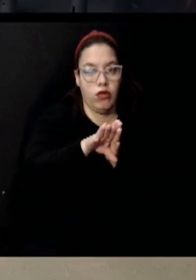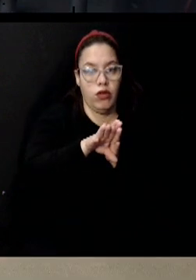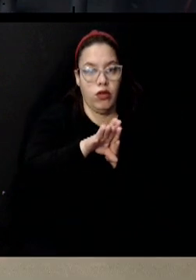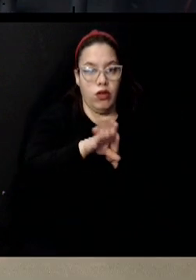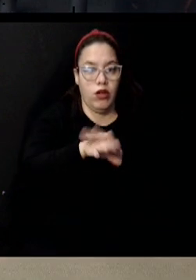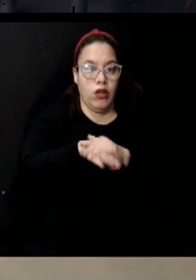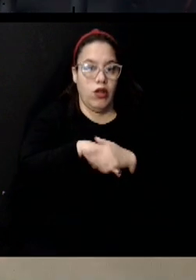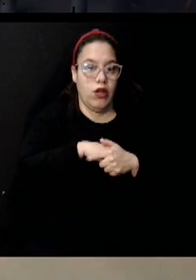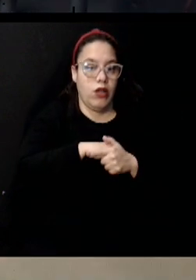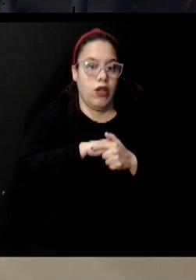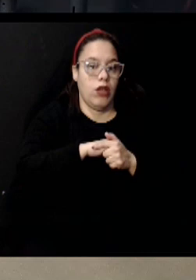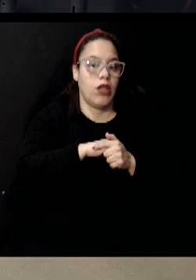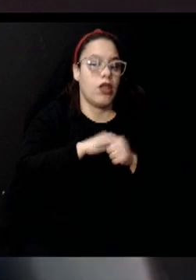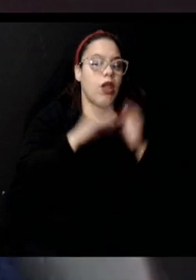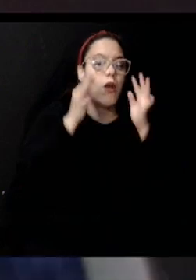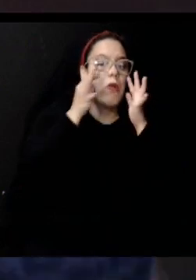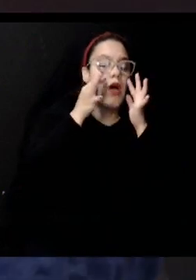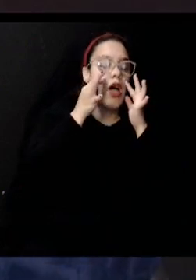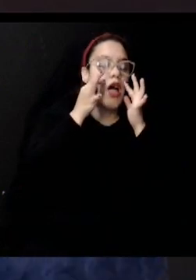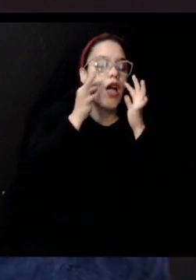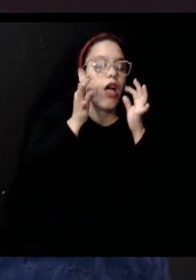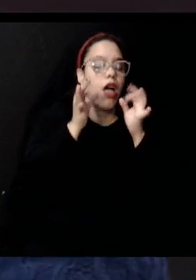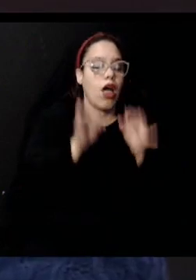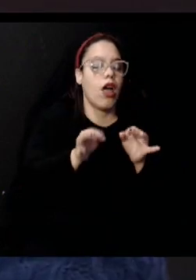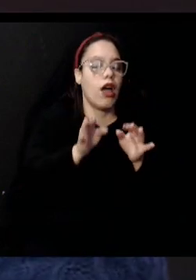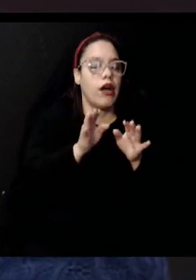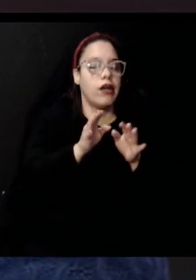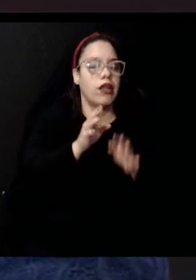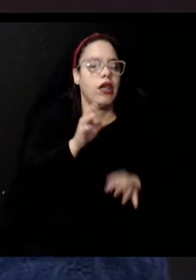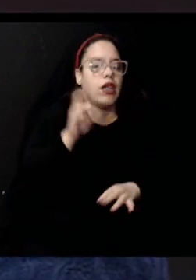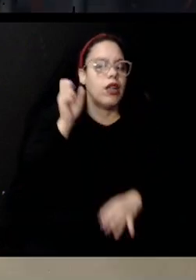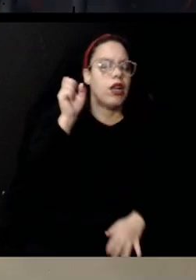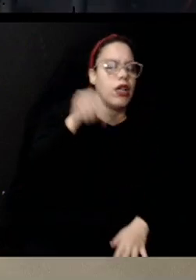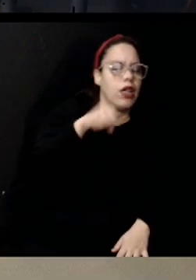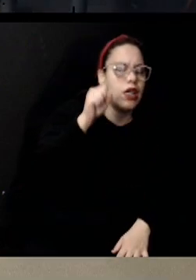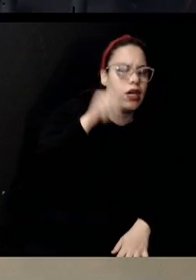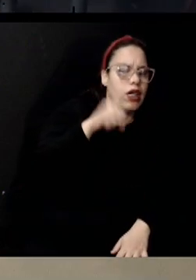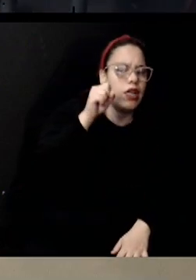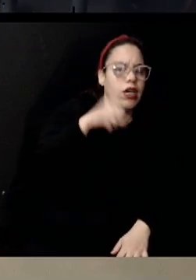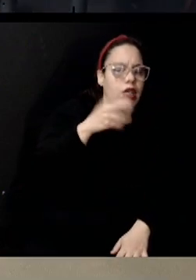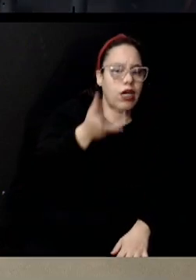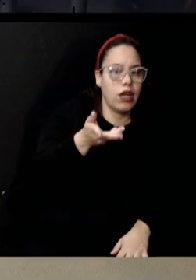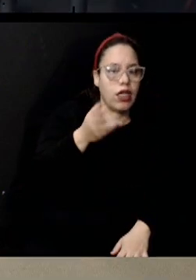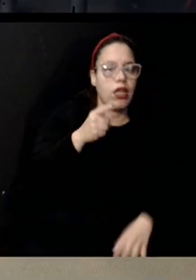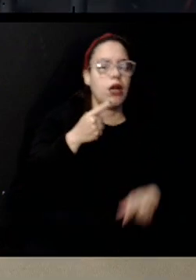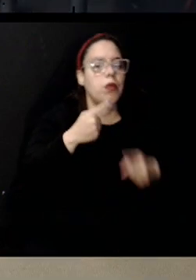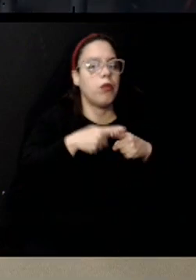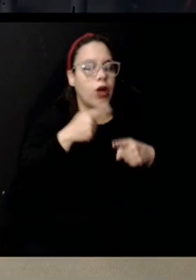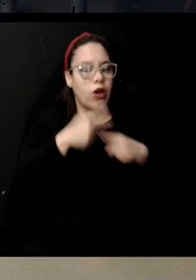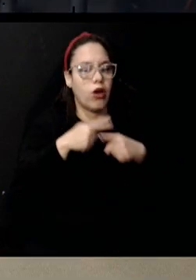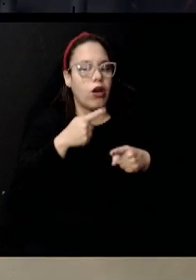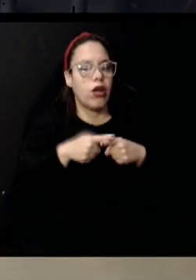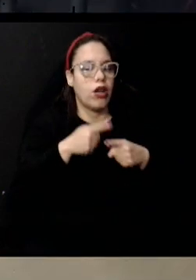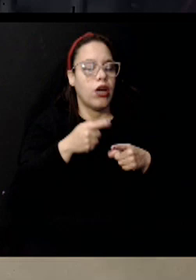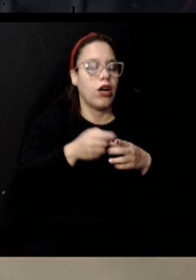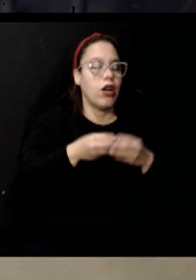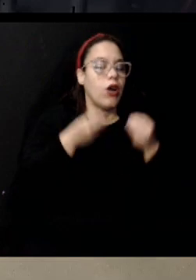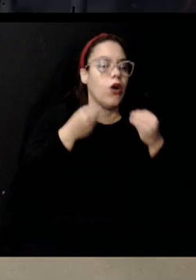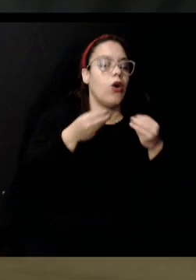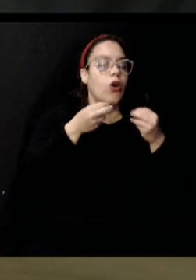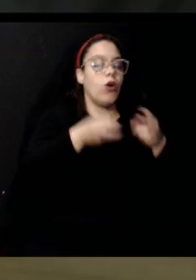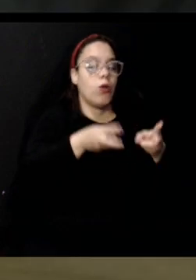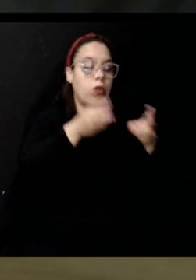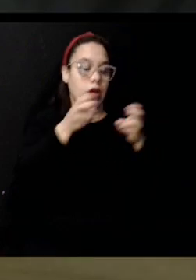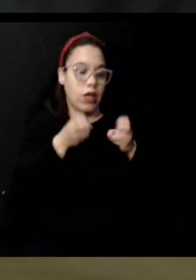uma atenção, mas já ali direcionando. Direcionando Sim, aquela mas atenção, entendeu? por quê, né? Como que você percebe Ou isso, de repente né?